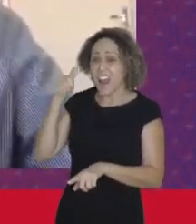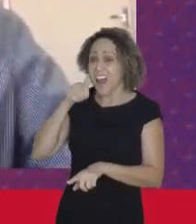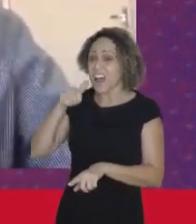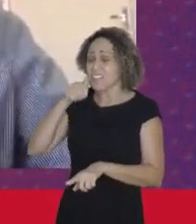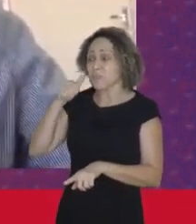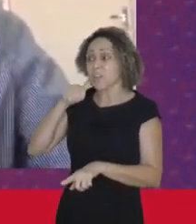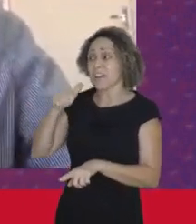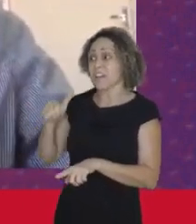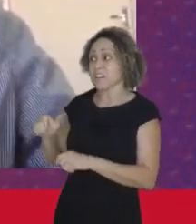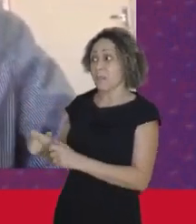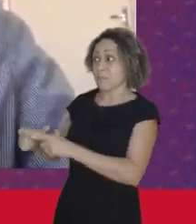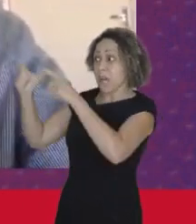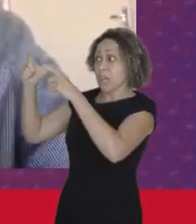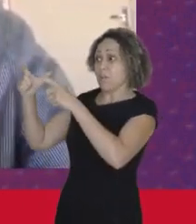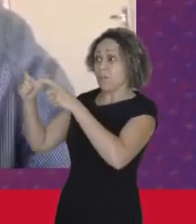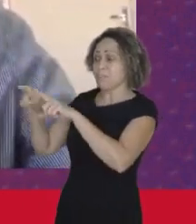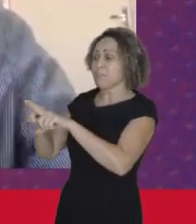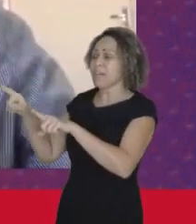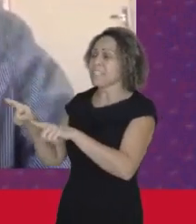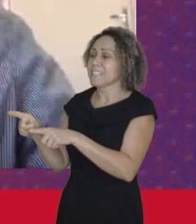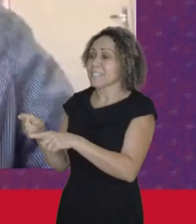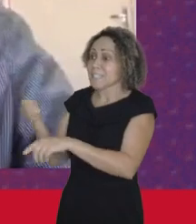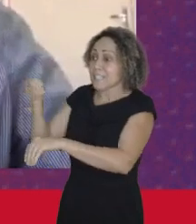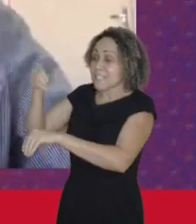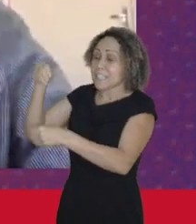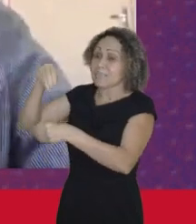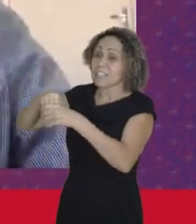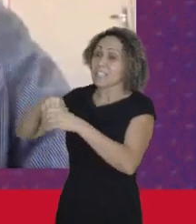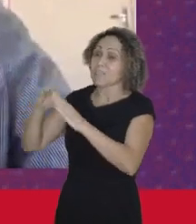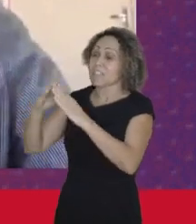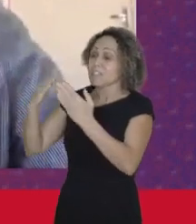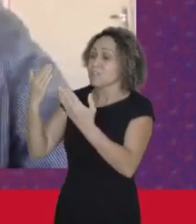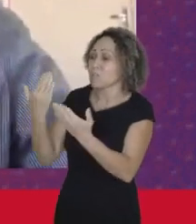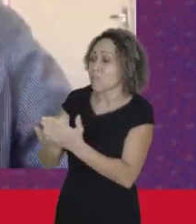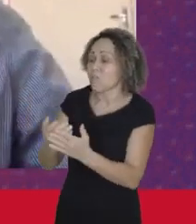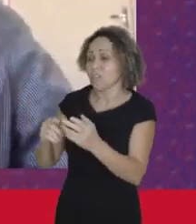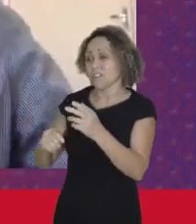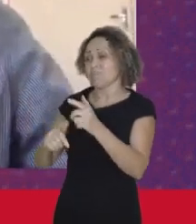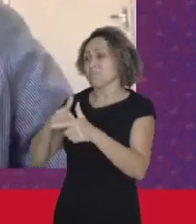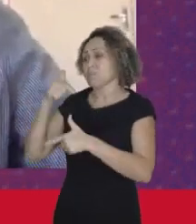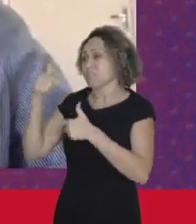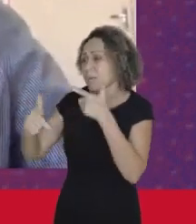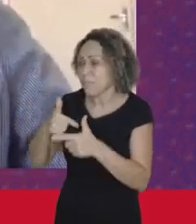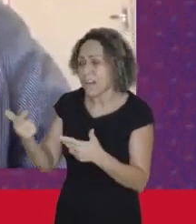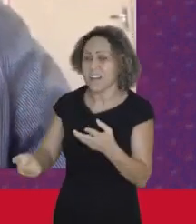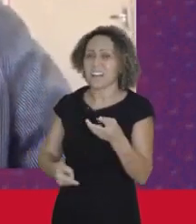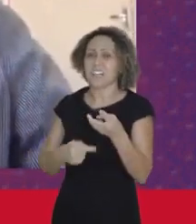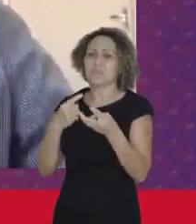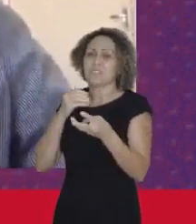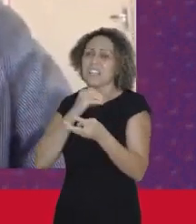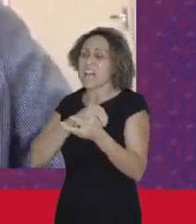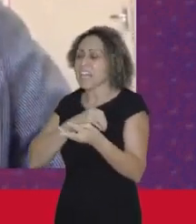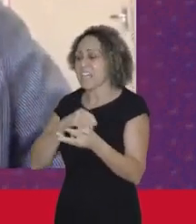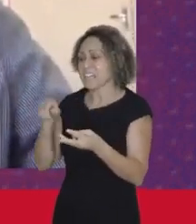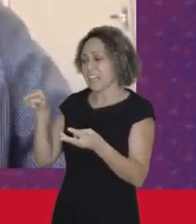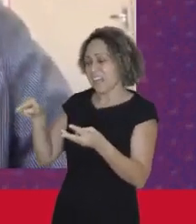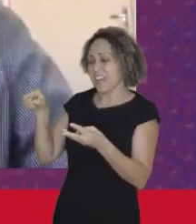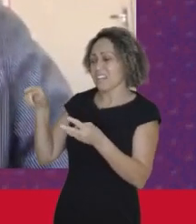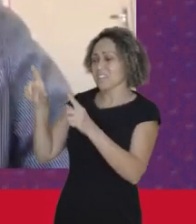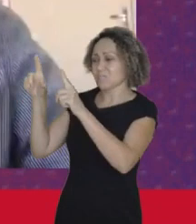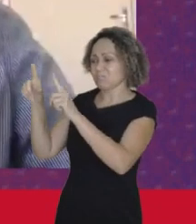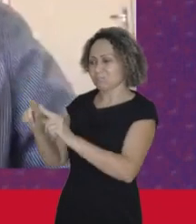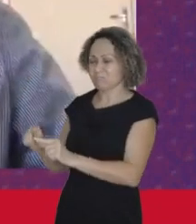nos programas de transferência de renda e, não raramente, são destituídas do